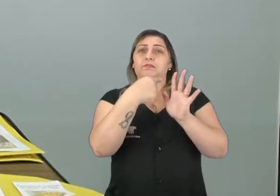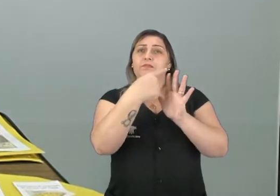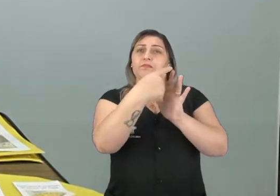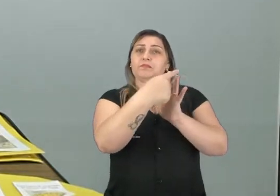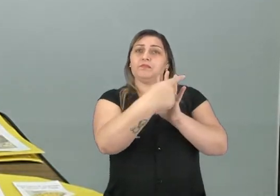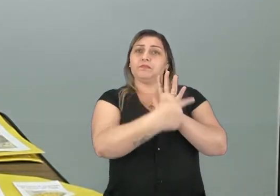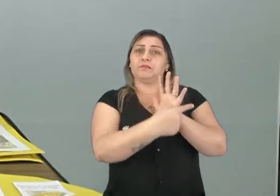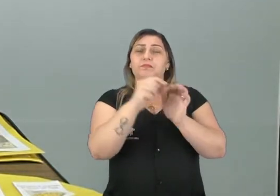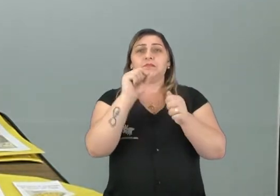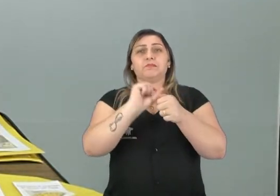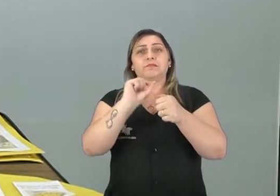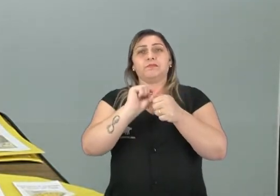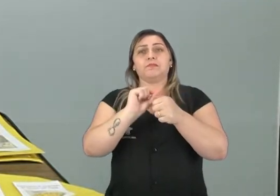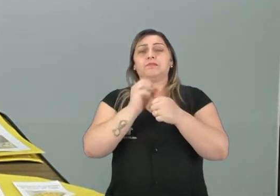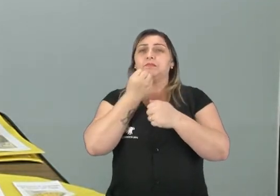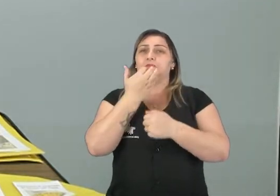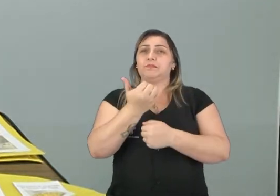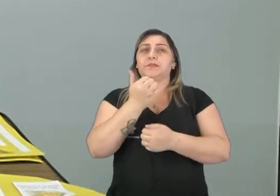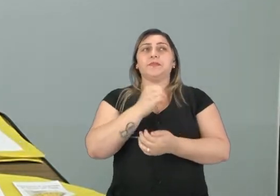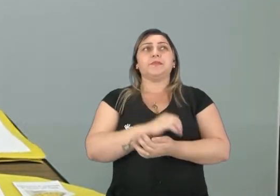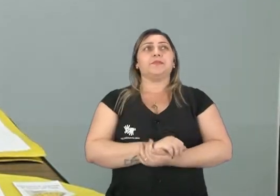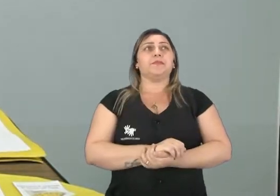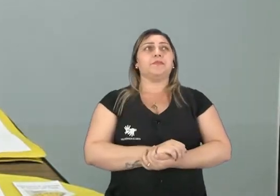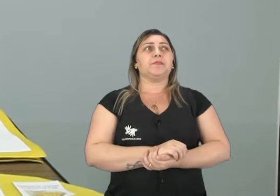5 partes. Muito bem.